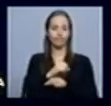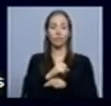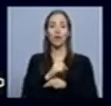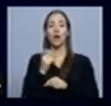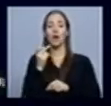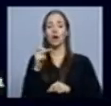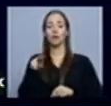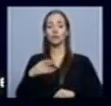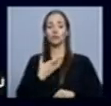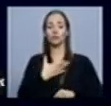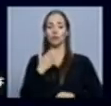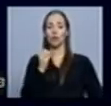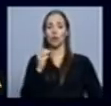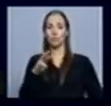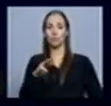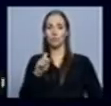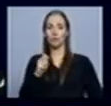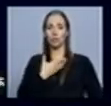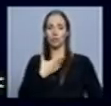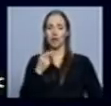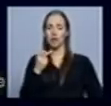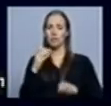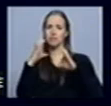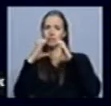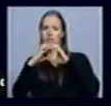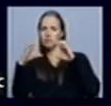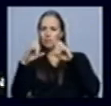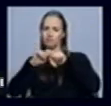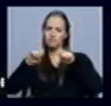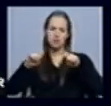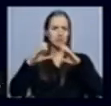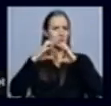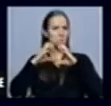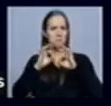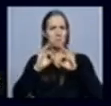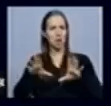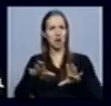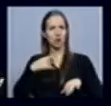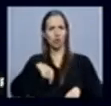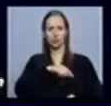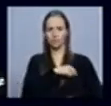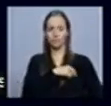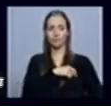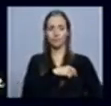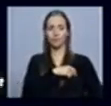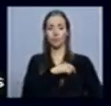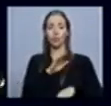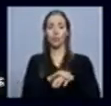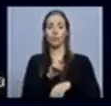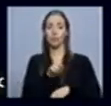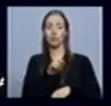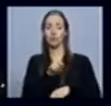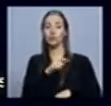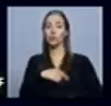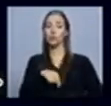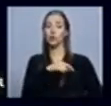tem aproximadamente o mesmo tamanho, a mesma massa que a nossa própria Via Láctea. E, portanto, o que nós temos é